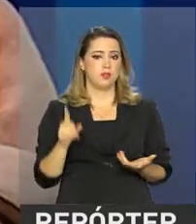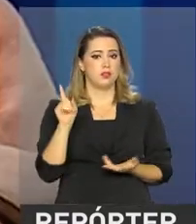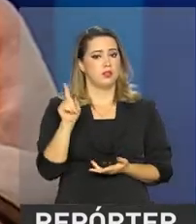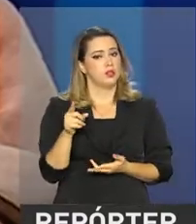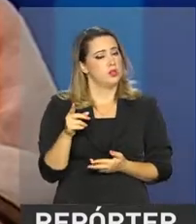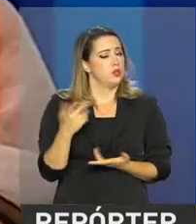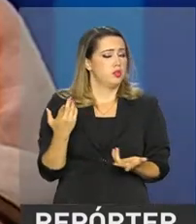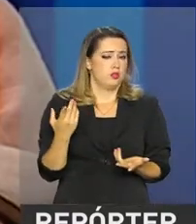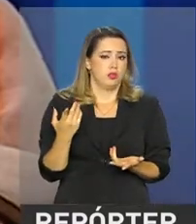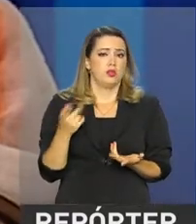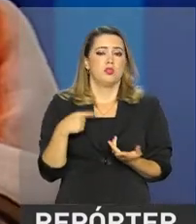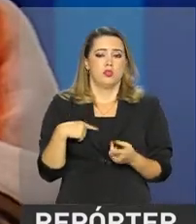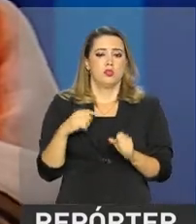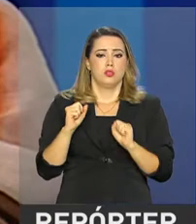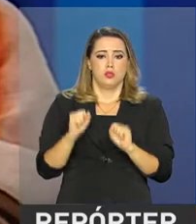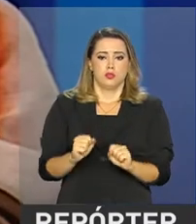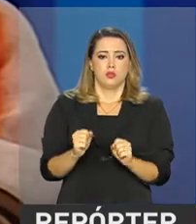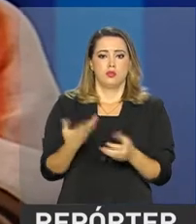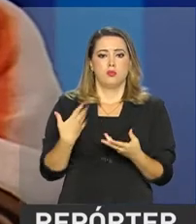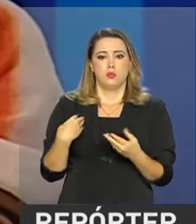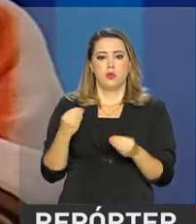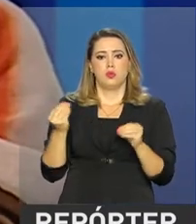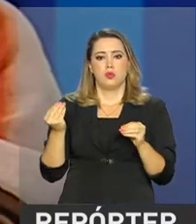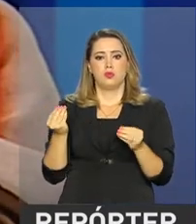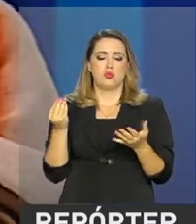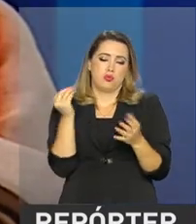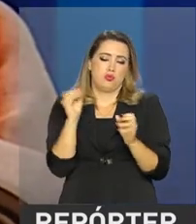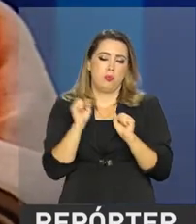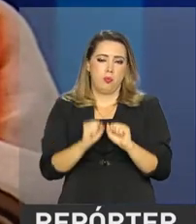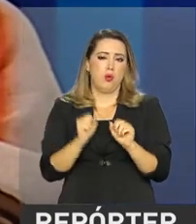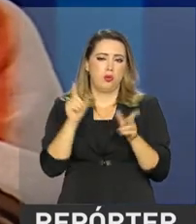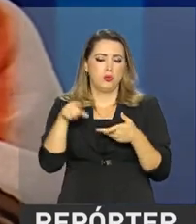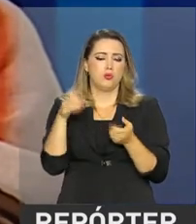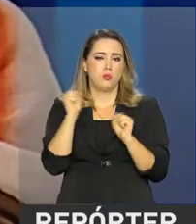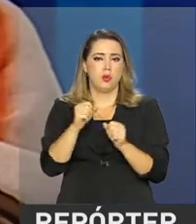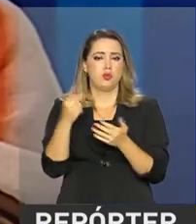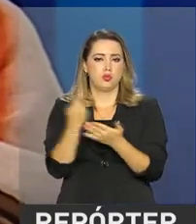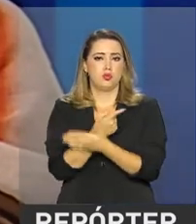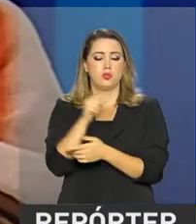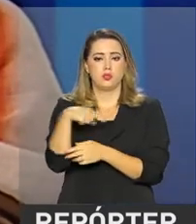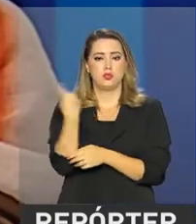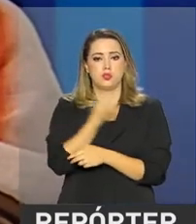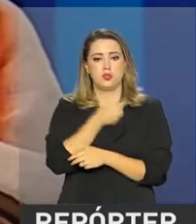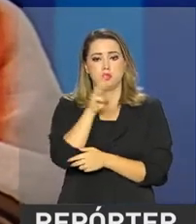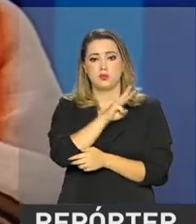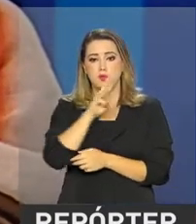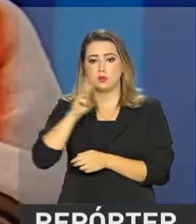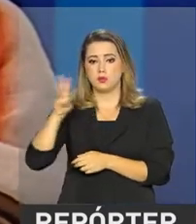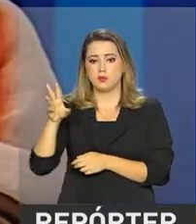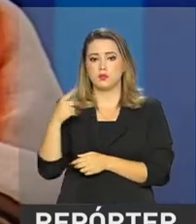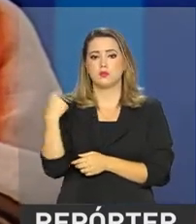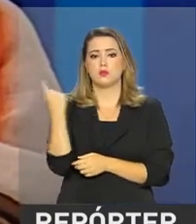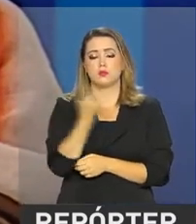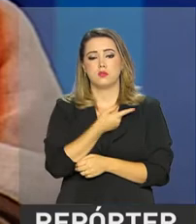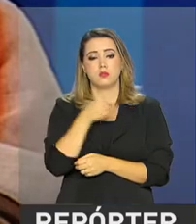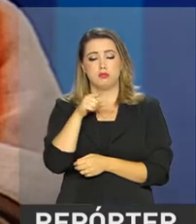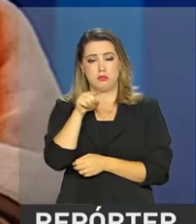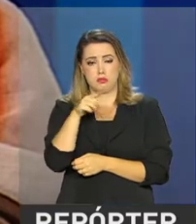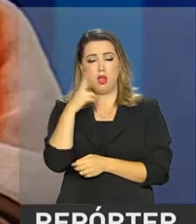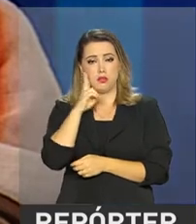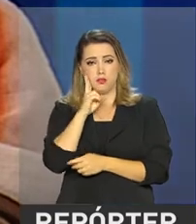não é difícil incluir a compensação do horário para indicar nos estados. Nós temos no nosso site, nós indicávamos a